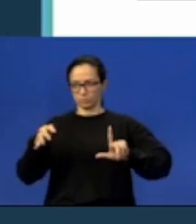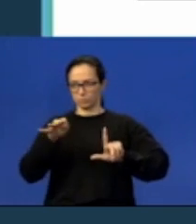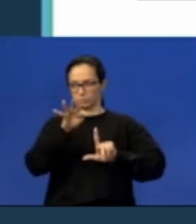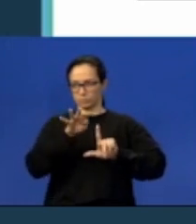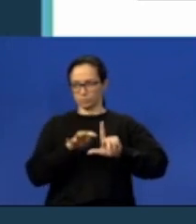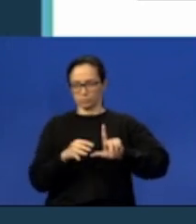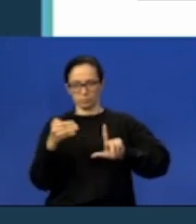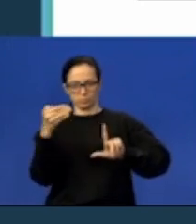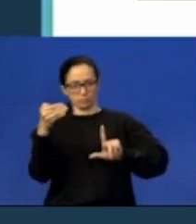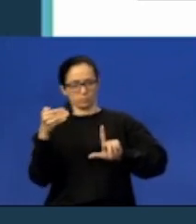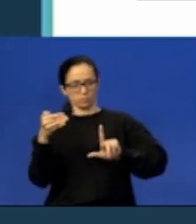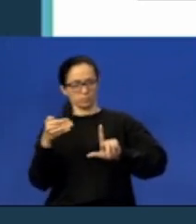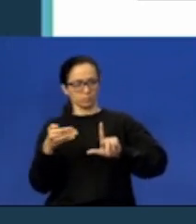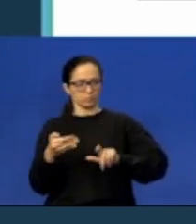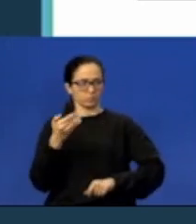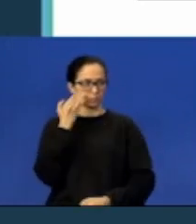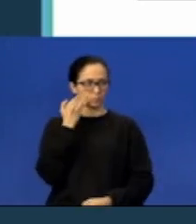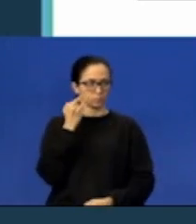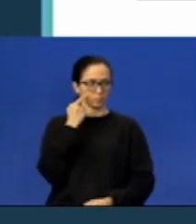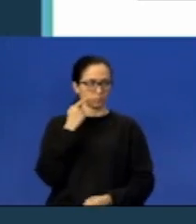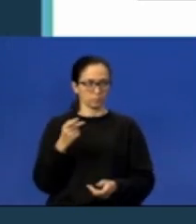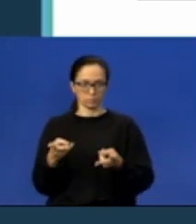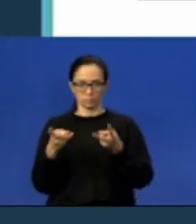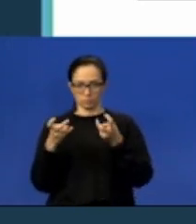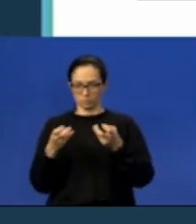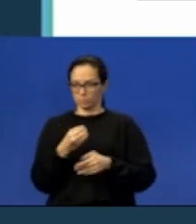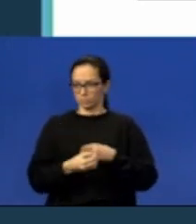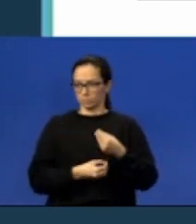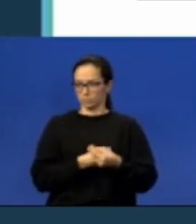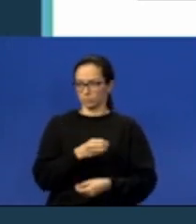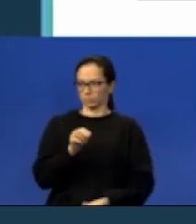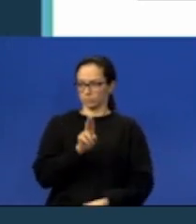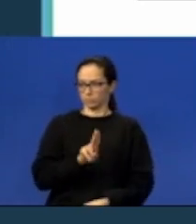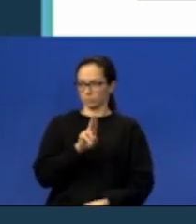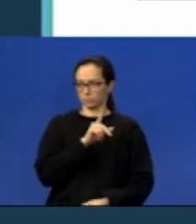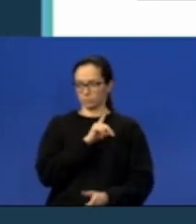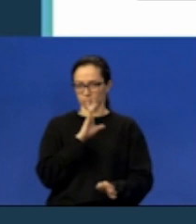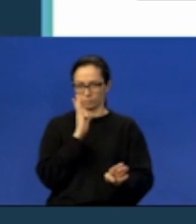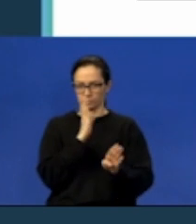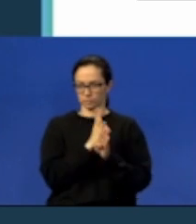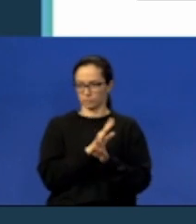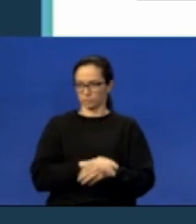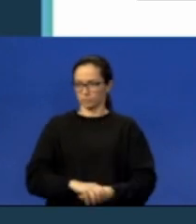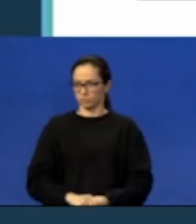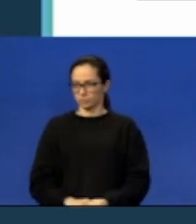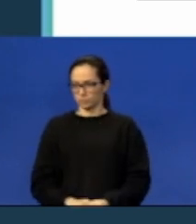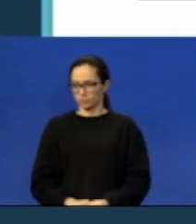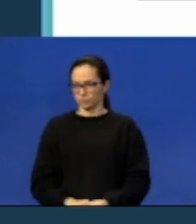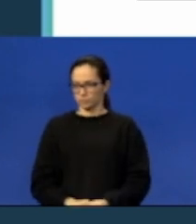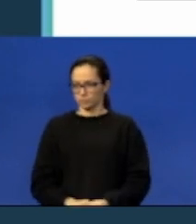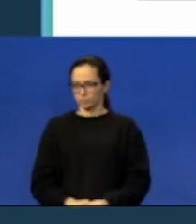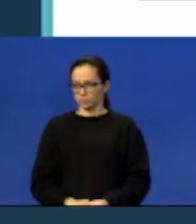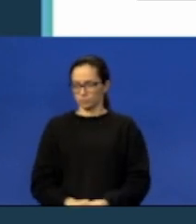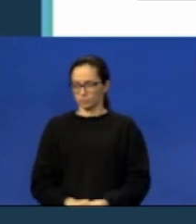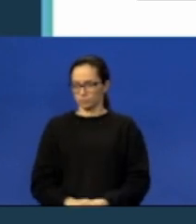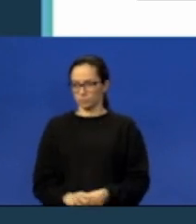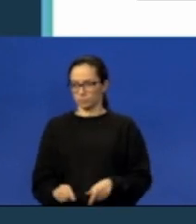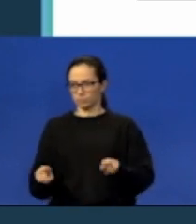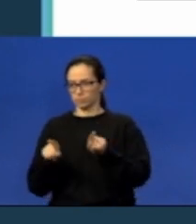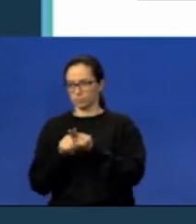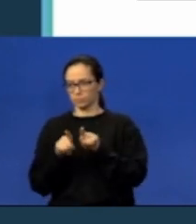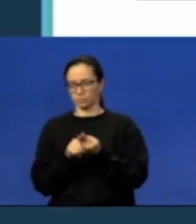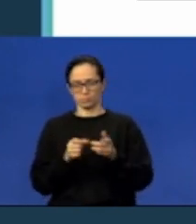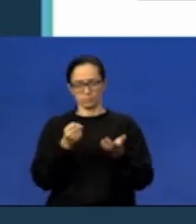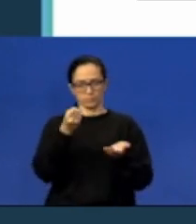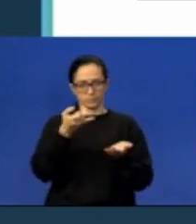à densidade do objeto, do tecido biológico. A segunda coluna, ela diz respeito ao